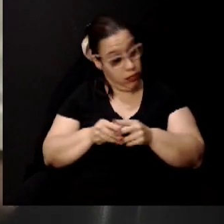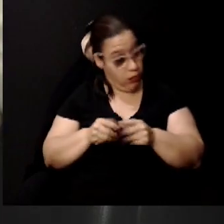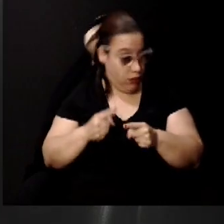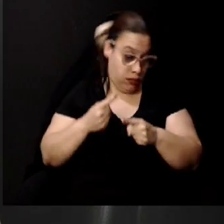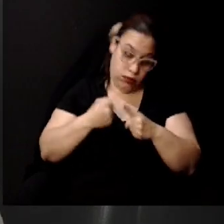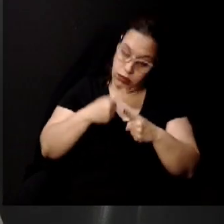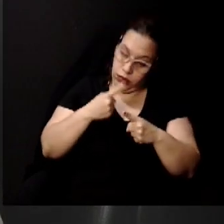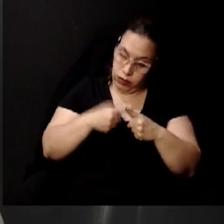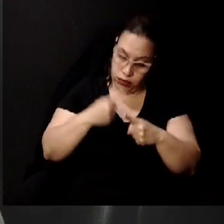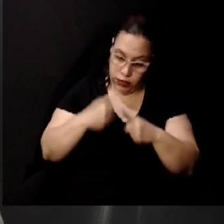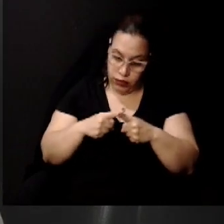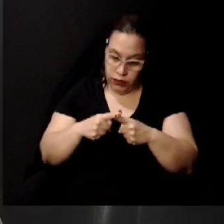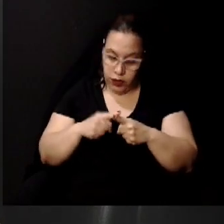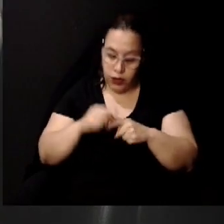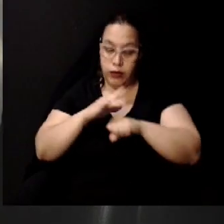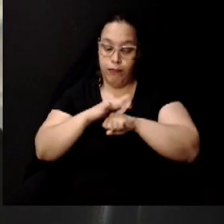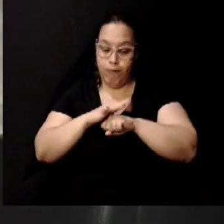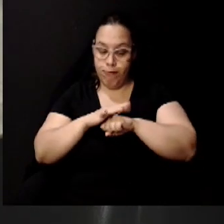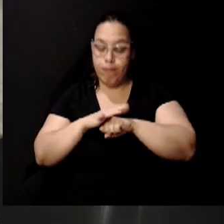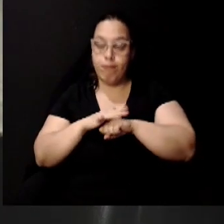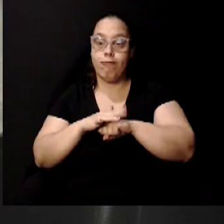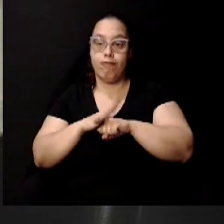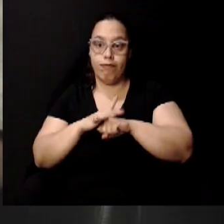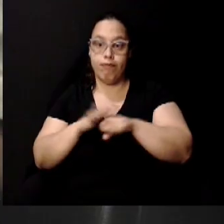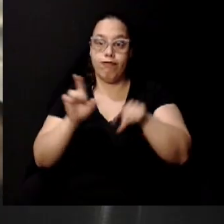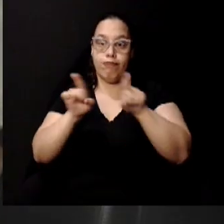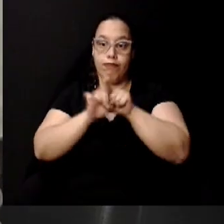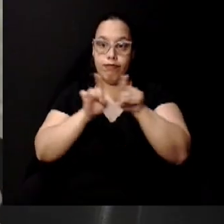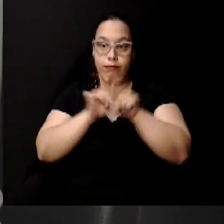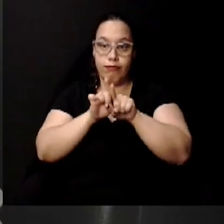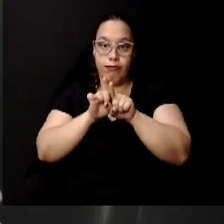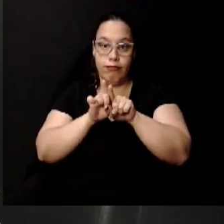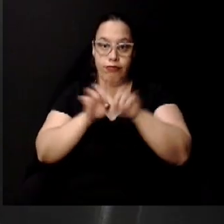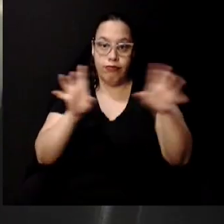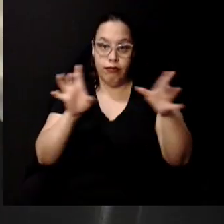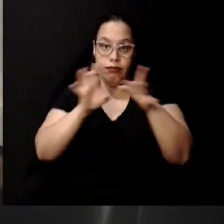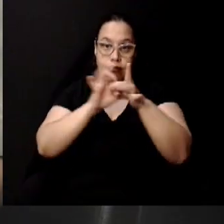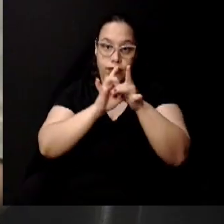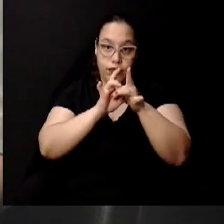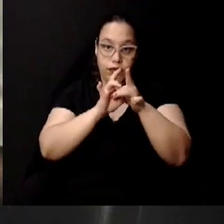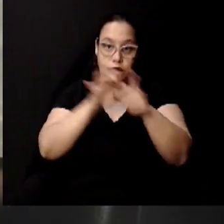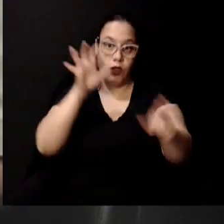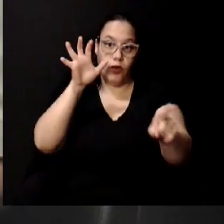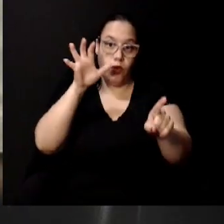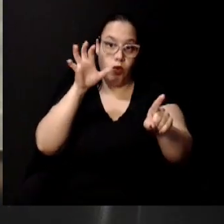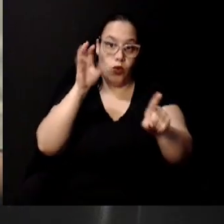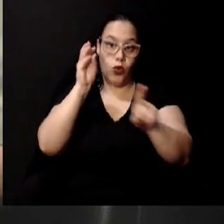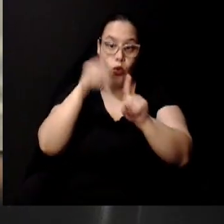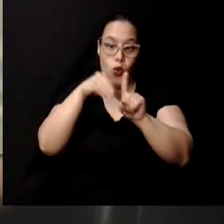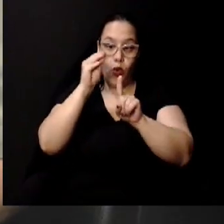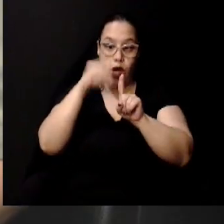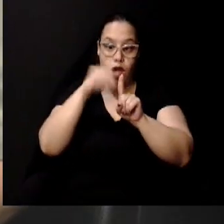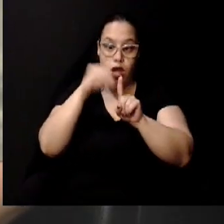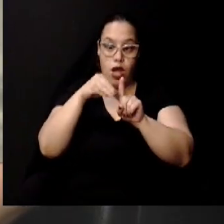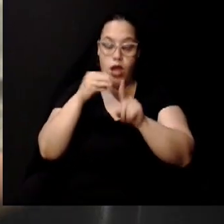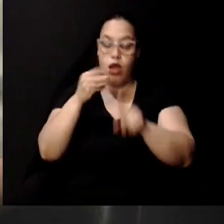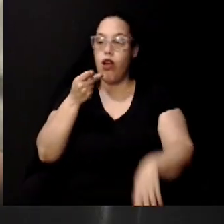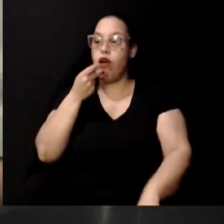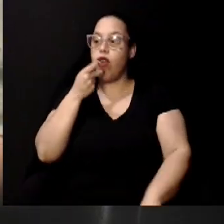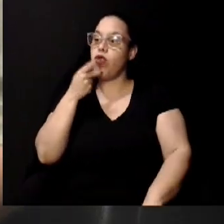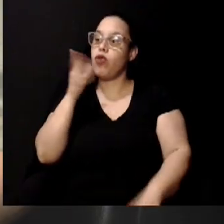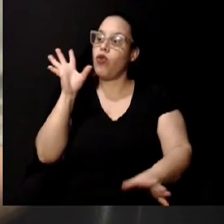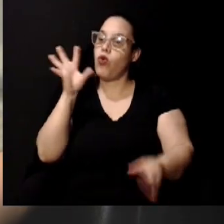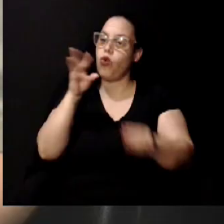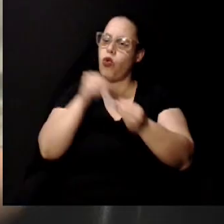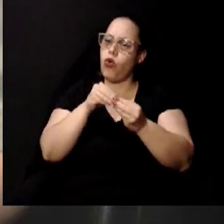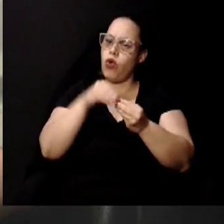esse adoecimento, ele também está muito carregado sobre essa questão do assédio. Mas uma coisa que a gente chegou à conclusão, e eu estou convencida disso, que o